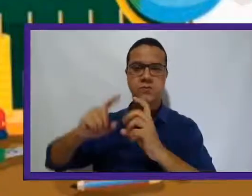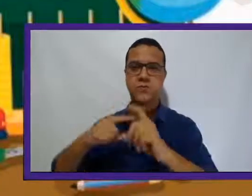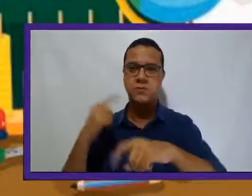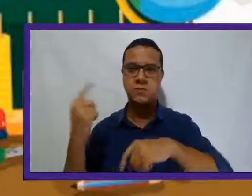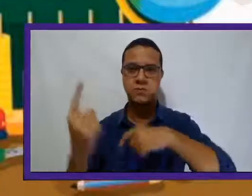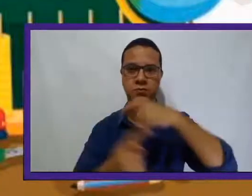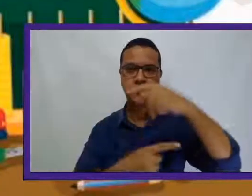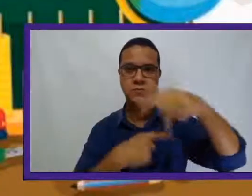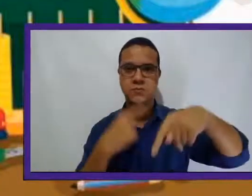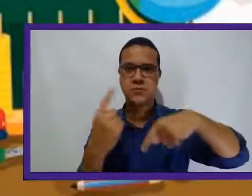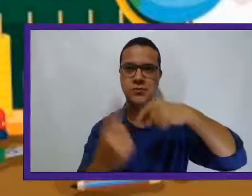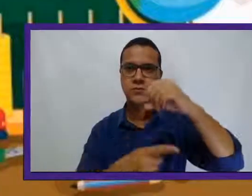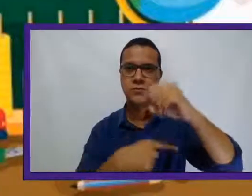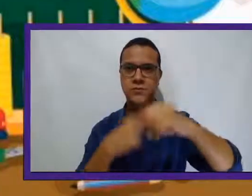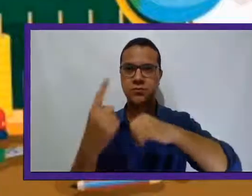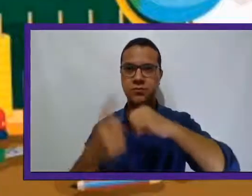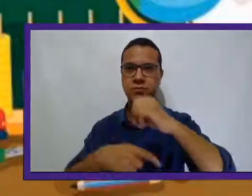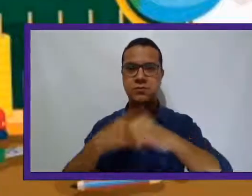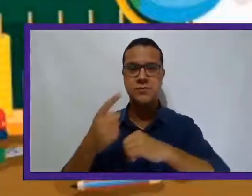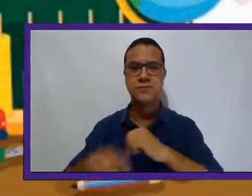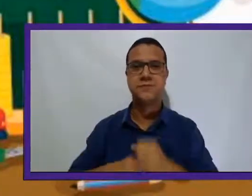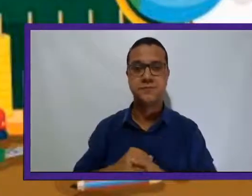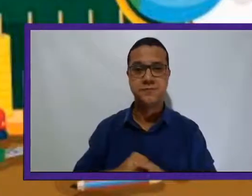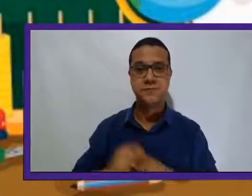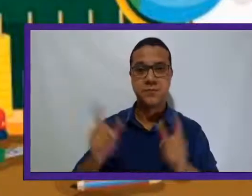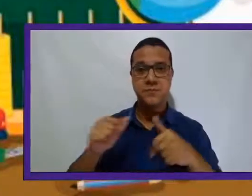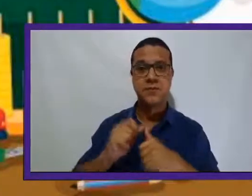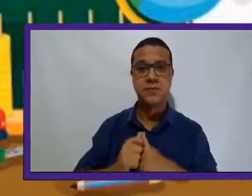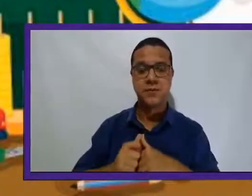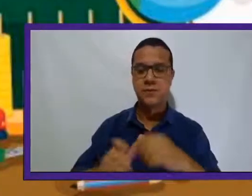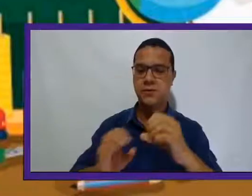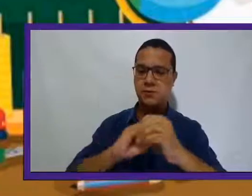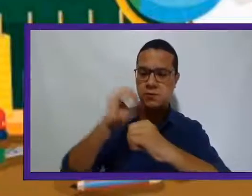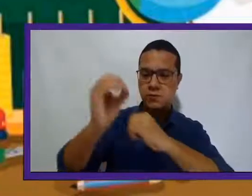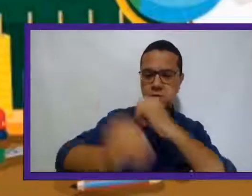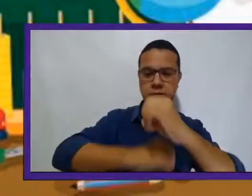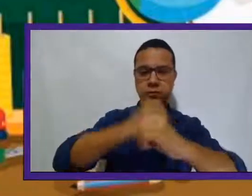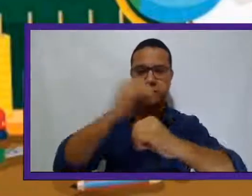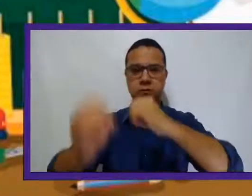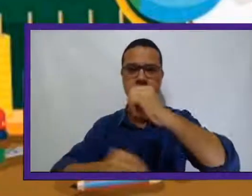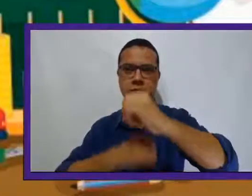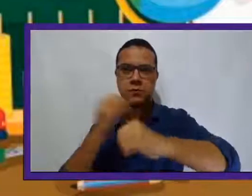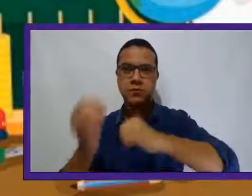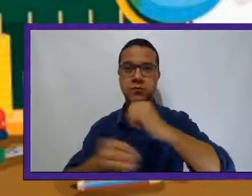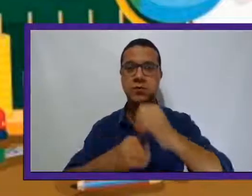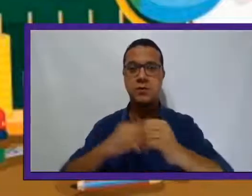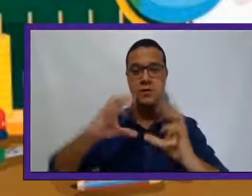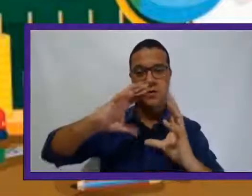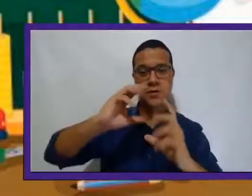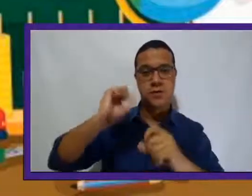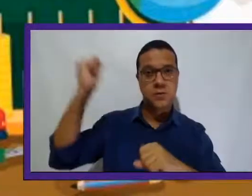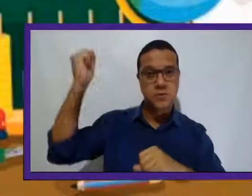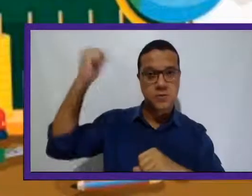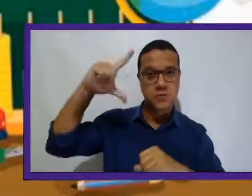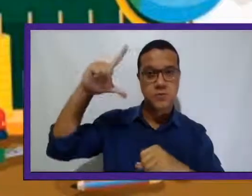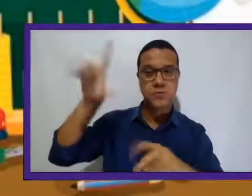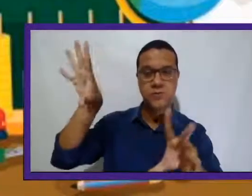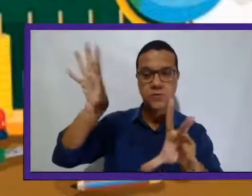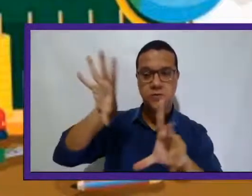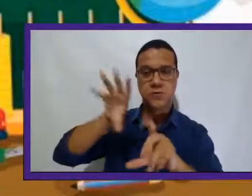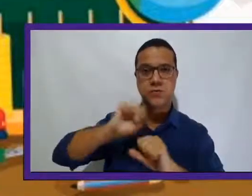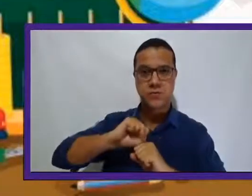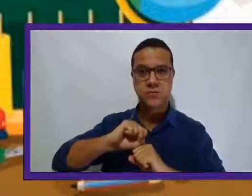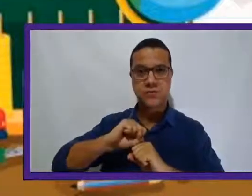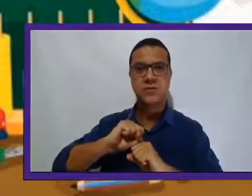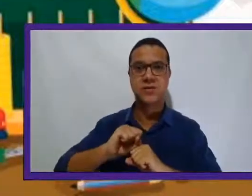giram em torno do sol Então esses planetas Ficam ali circulando o sol O sol atrai esses planetas